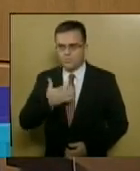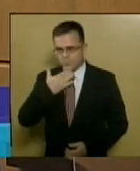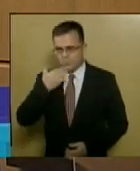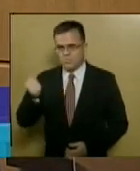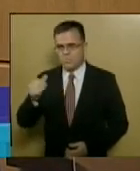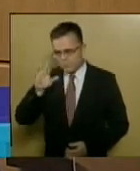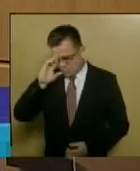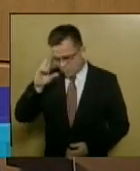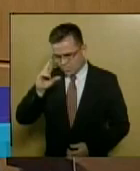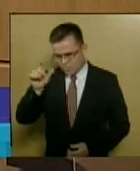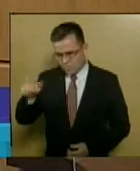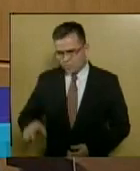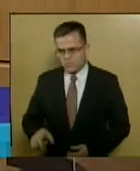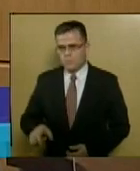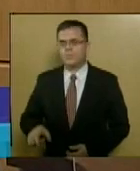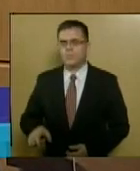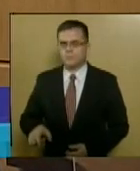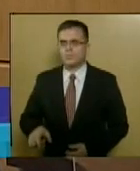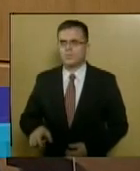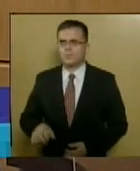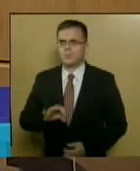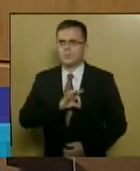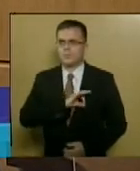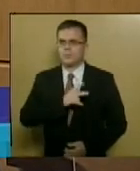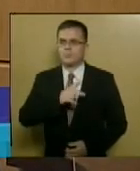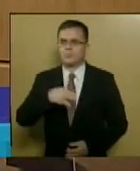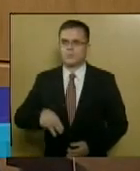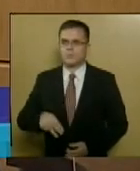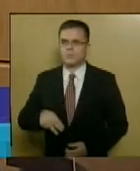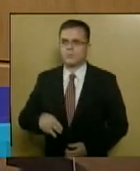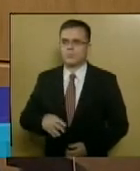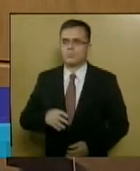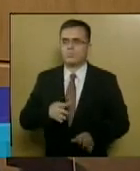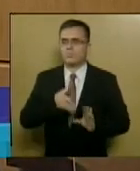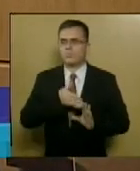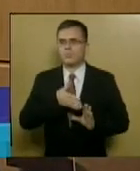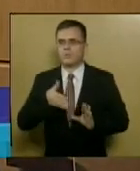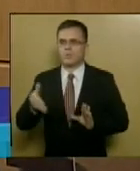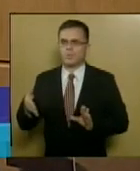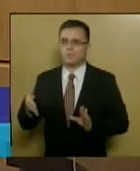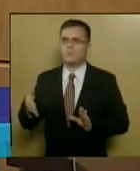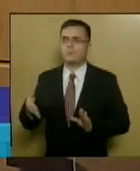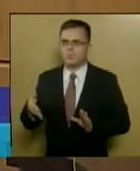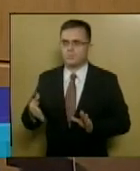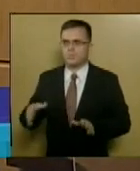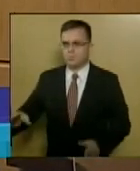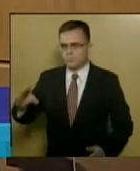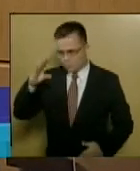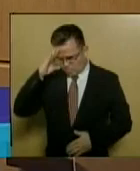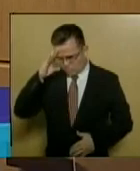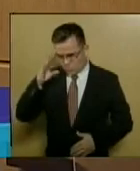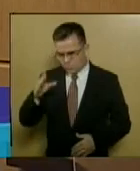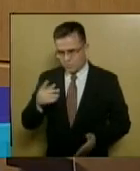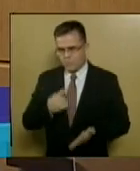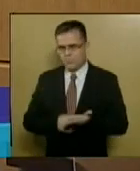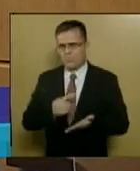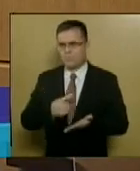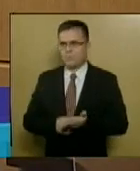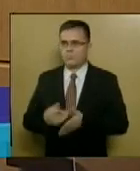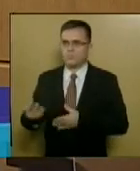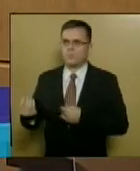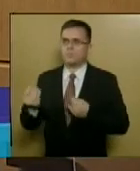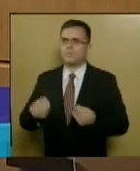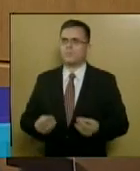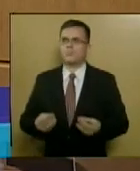comandantes gerais da Polícia Militar por todo esse período. Então, o Exército Brasileiro cedeu a sua competência,